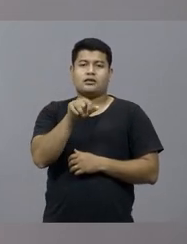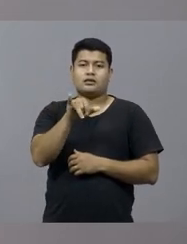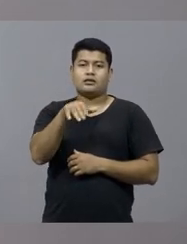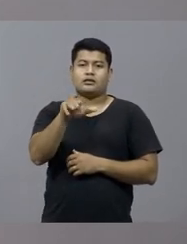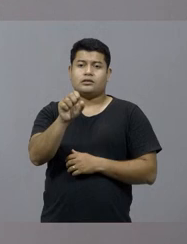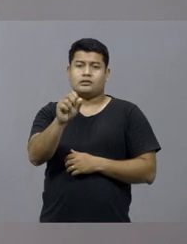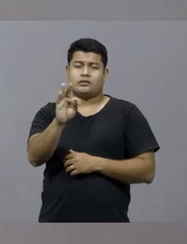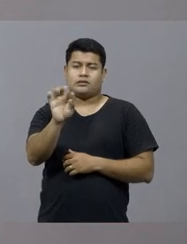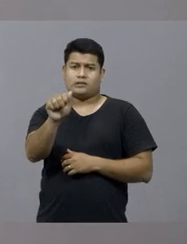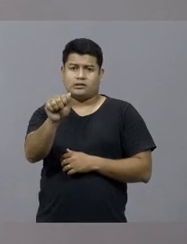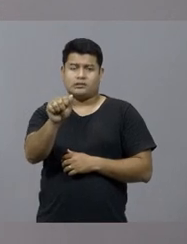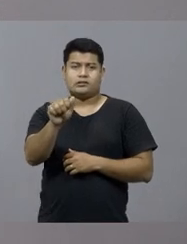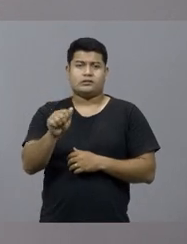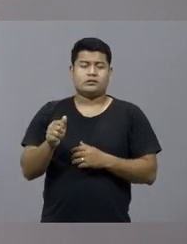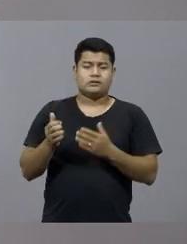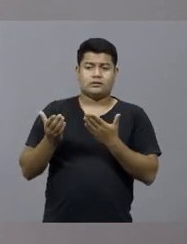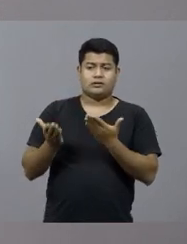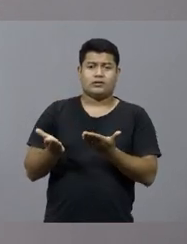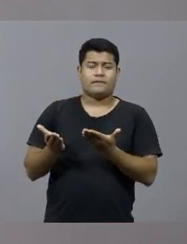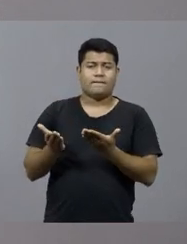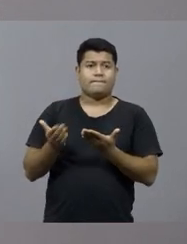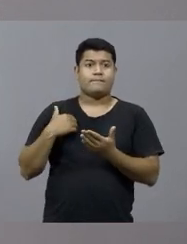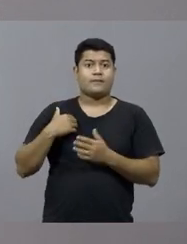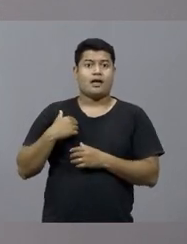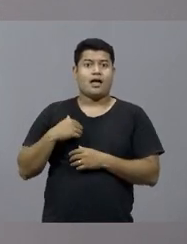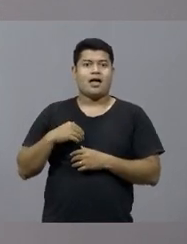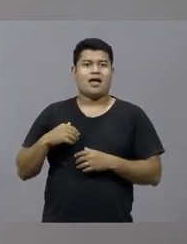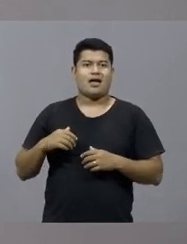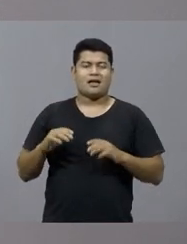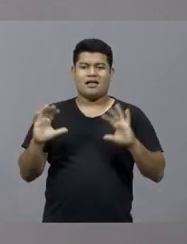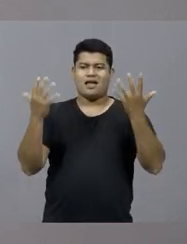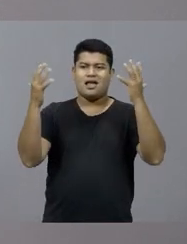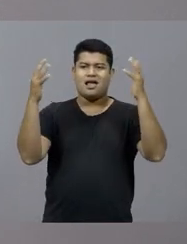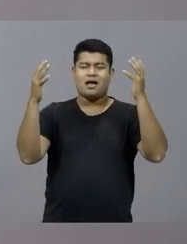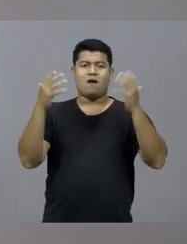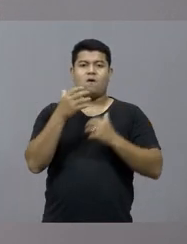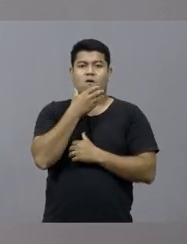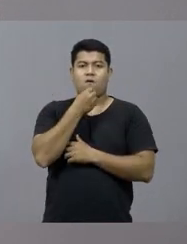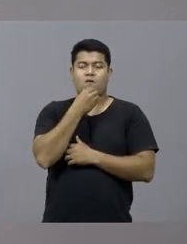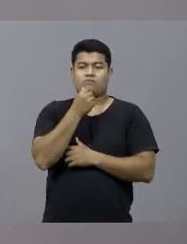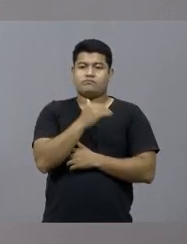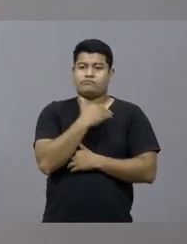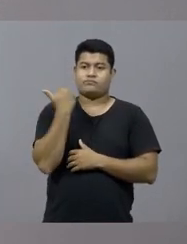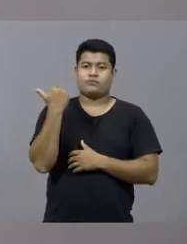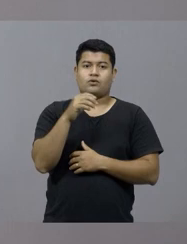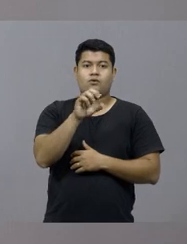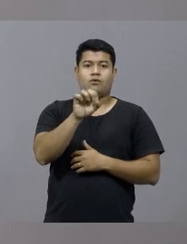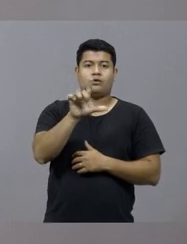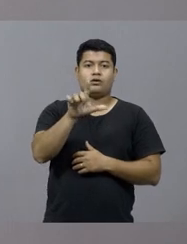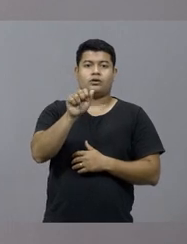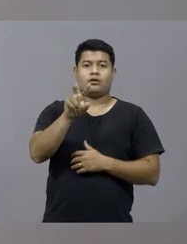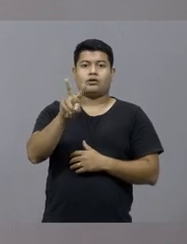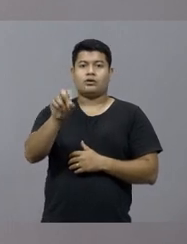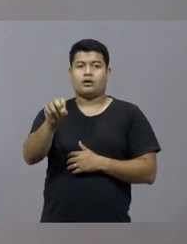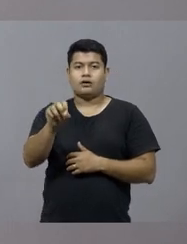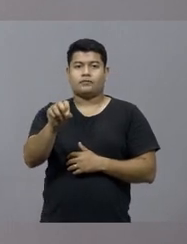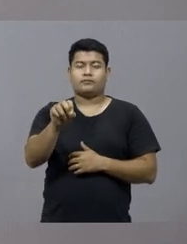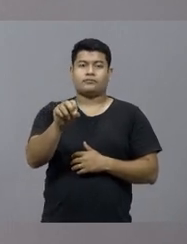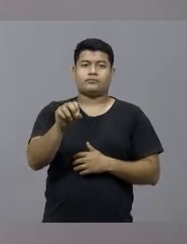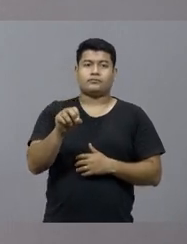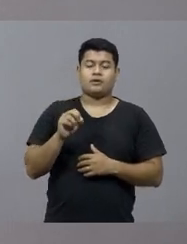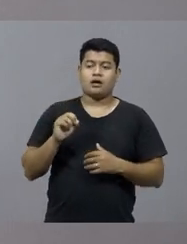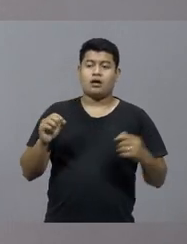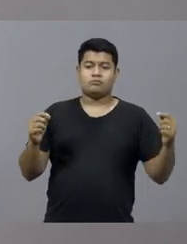nazista. Além disso, os senhores viram aí, ele celebrou a morte do professor Olavo de Carvalho, me relacionou ao professor Olavo de Carvalho, que para mim não é desonra nenhuma, muito